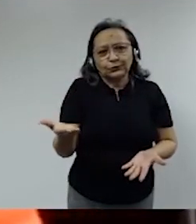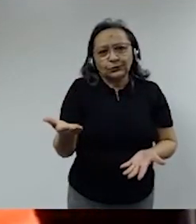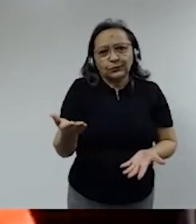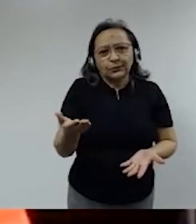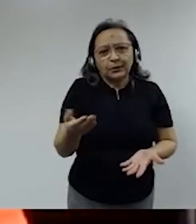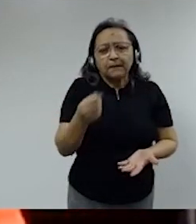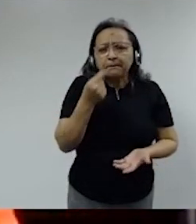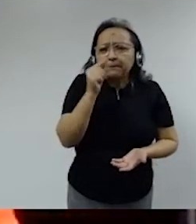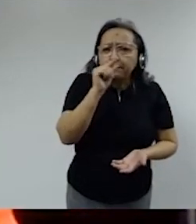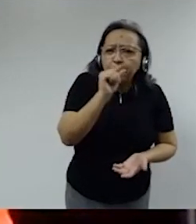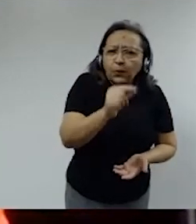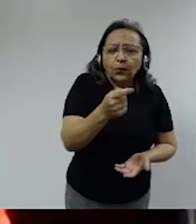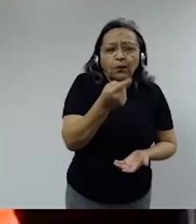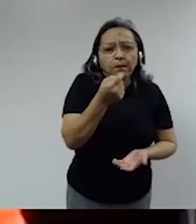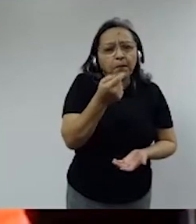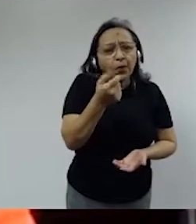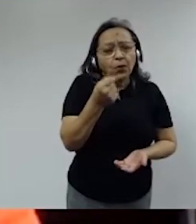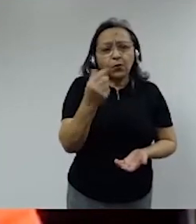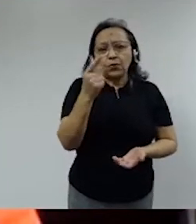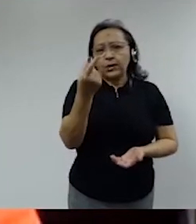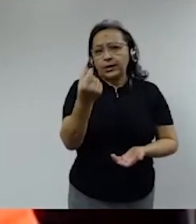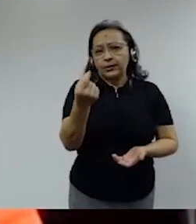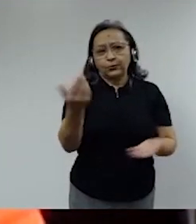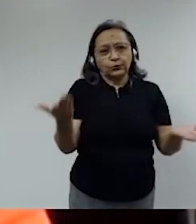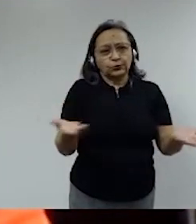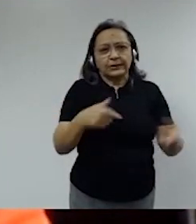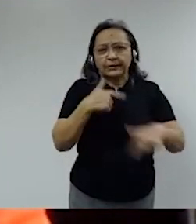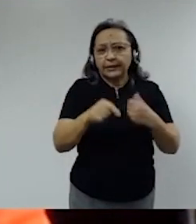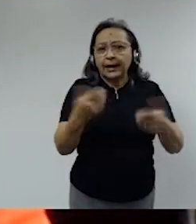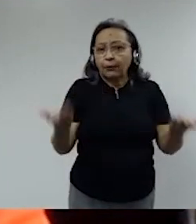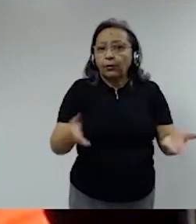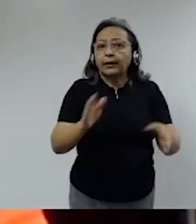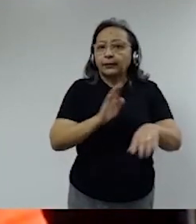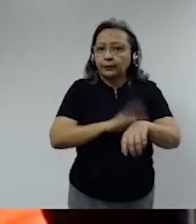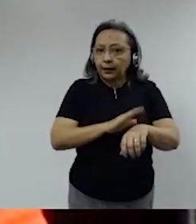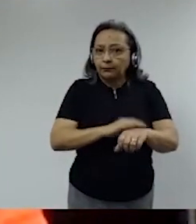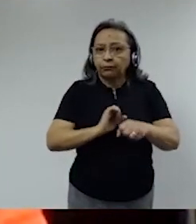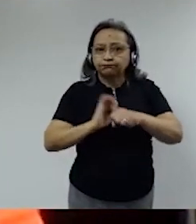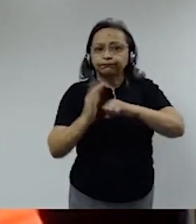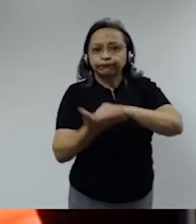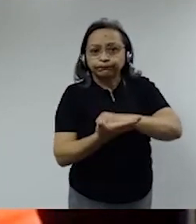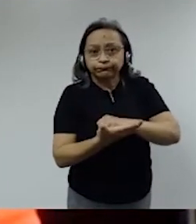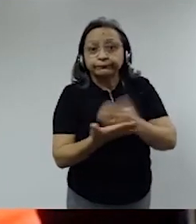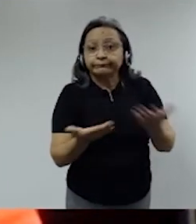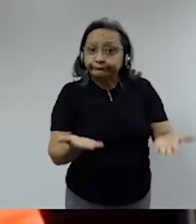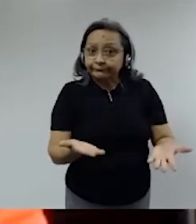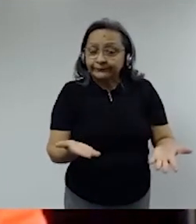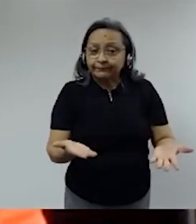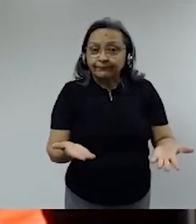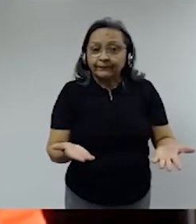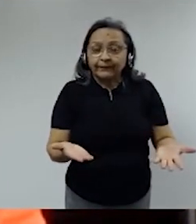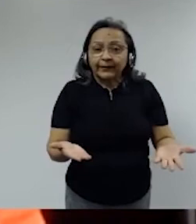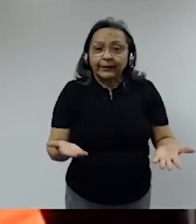essa escassez de recursos em tempos de pandemia. E para isso, eu trouxe